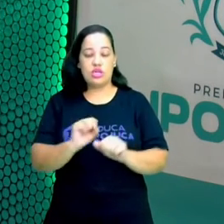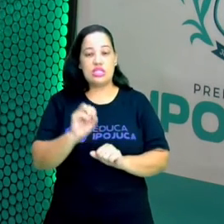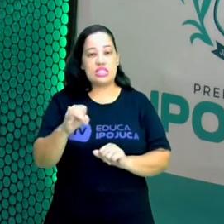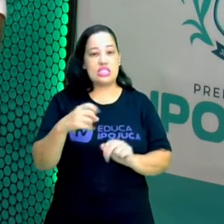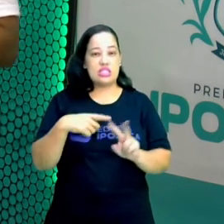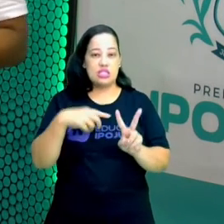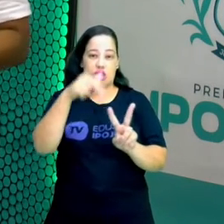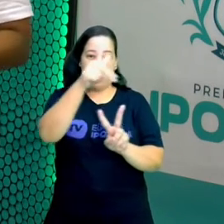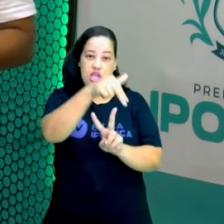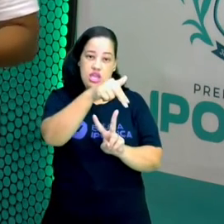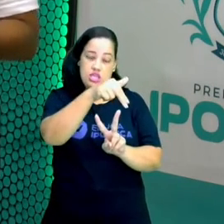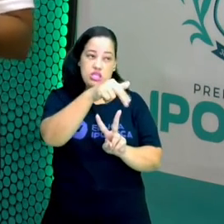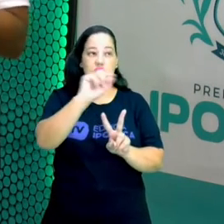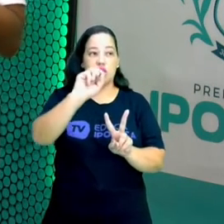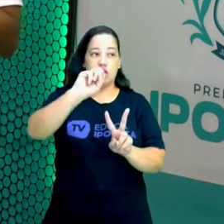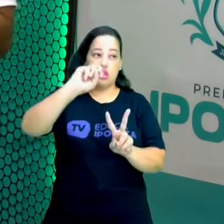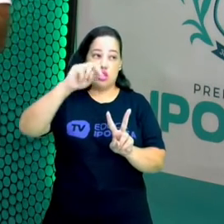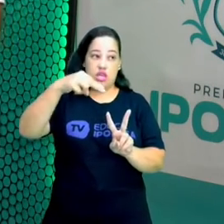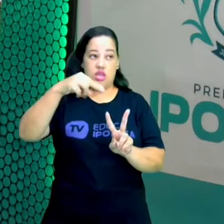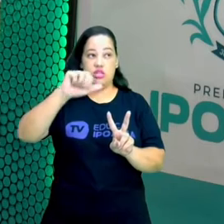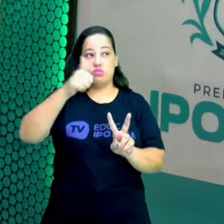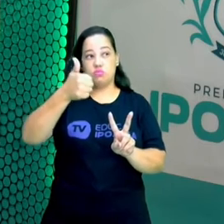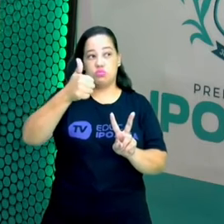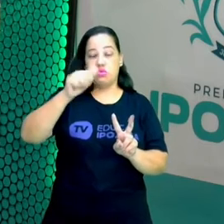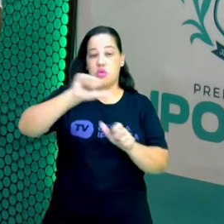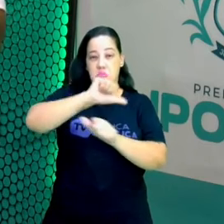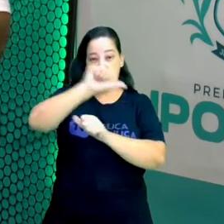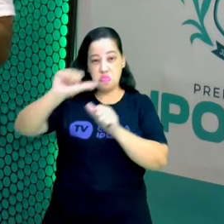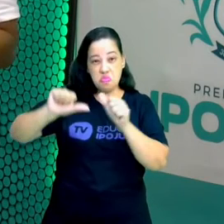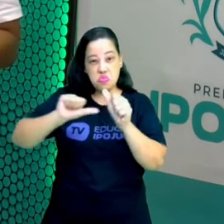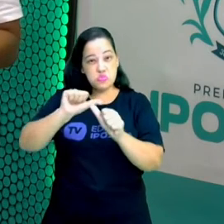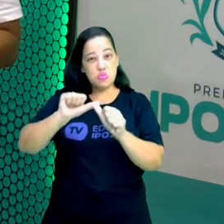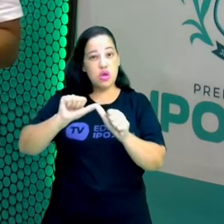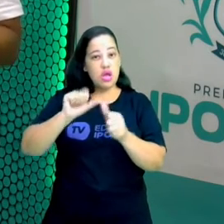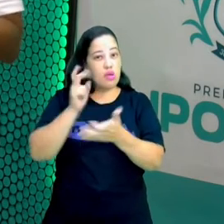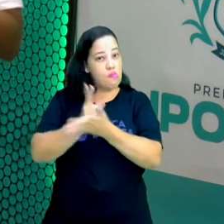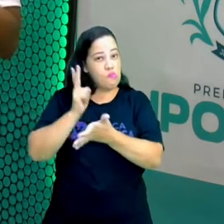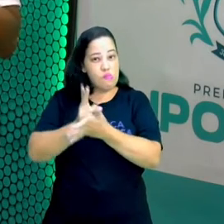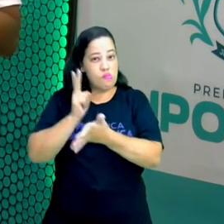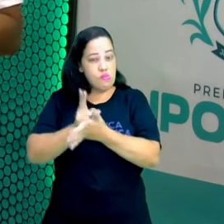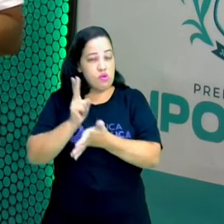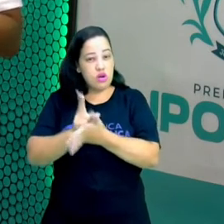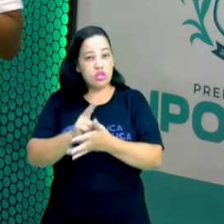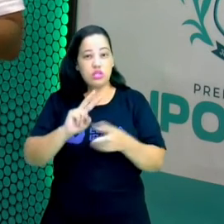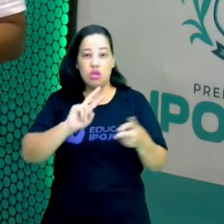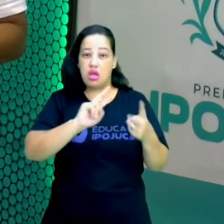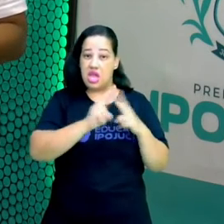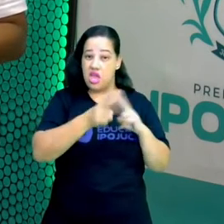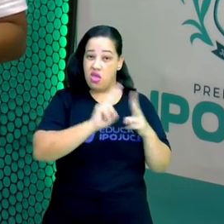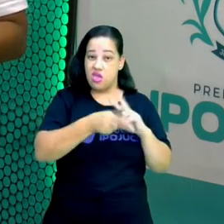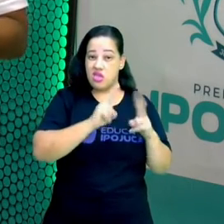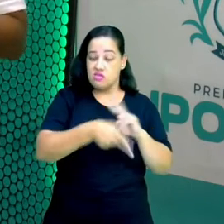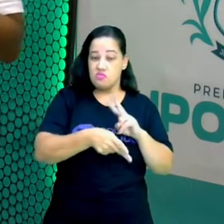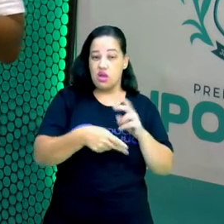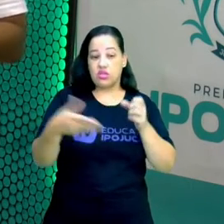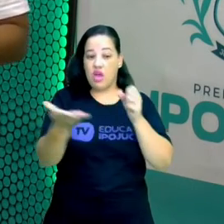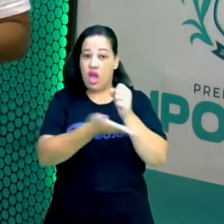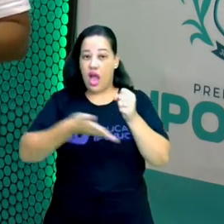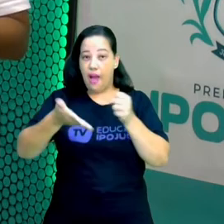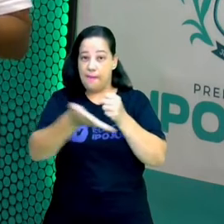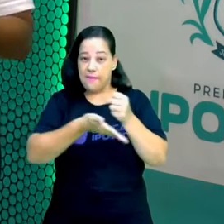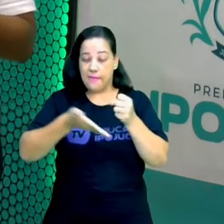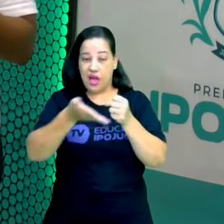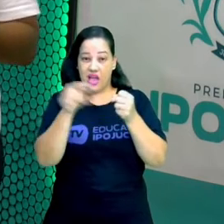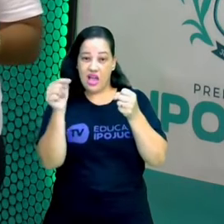número irredutível de denominador ímpar, então a base